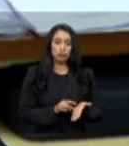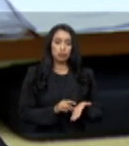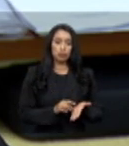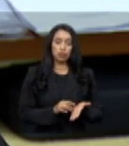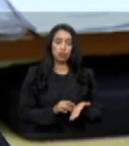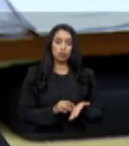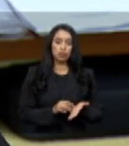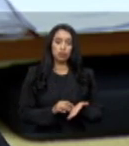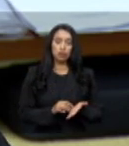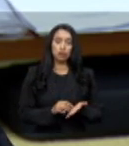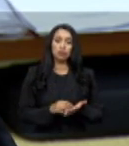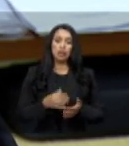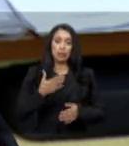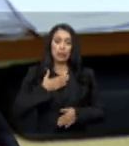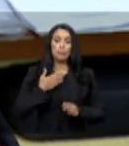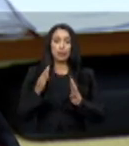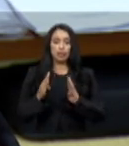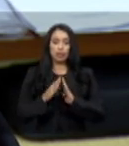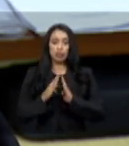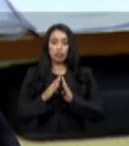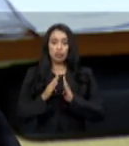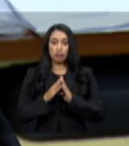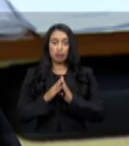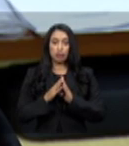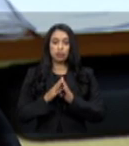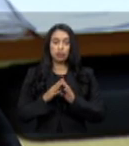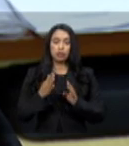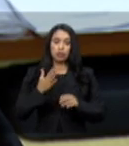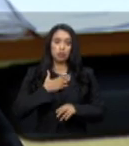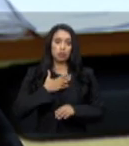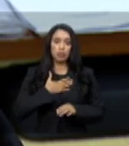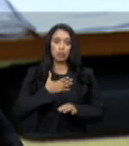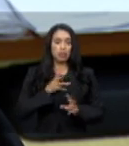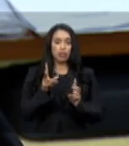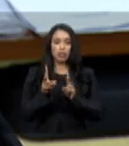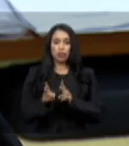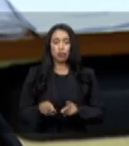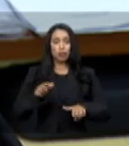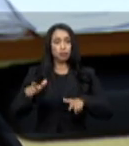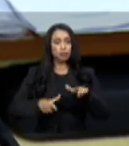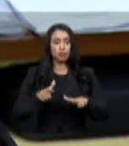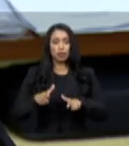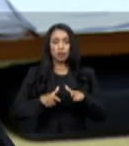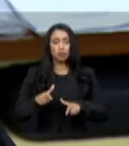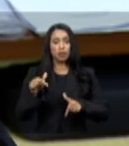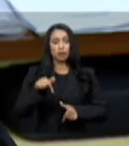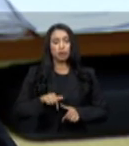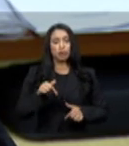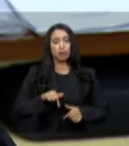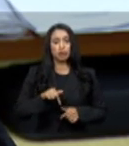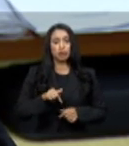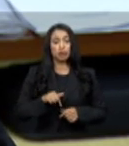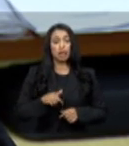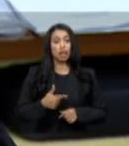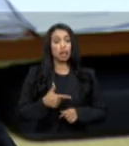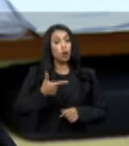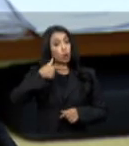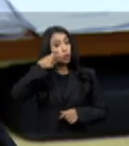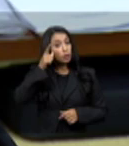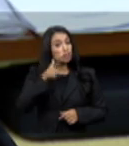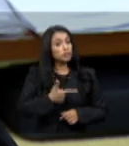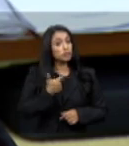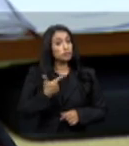eu considero uma um prolongamento do supremo as 22:30